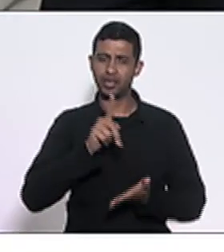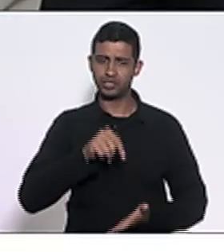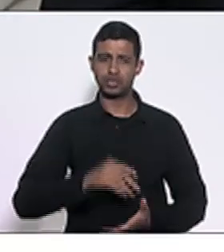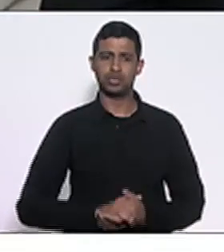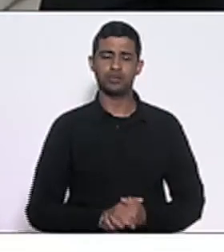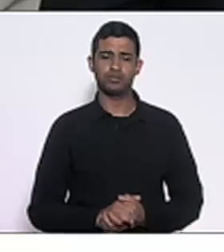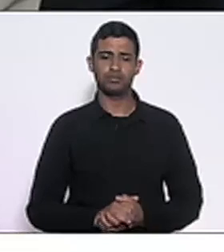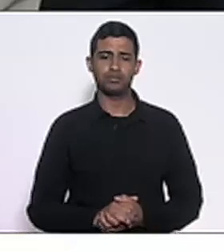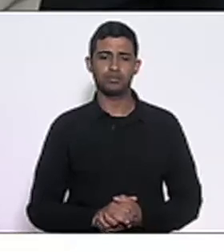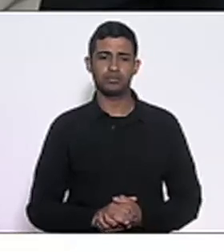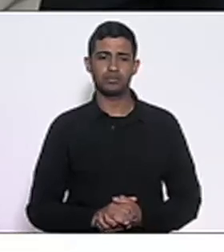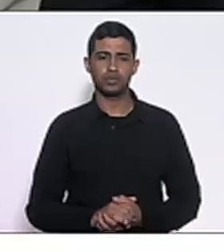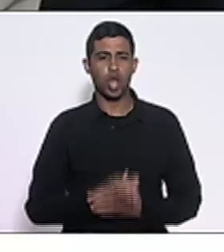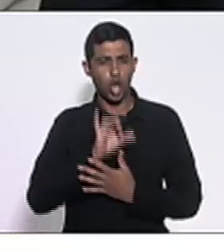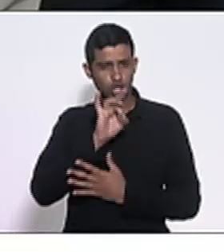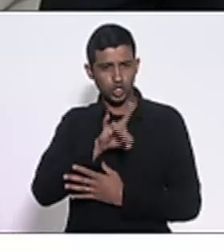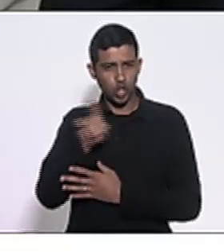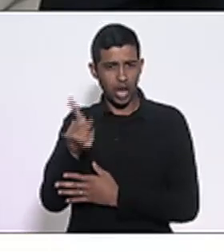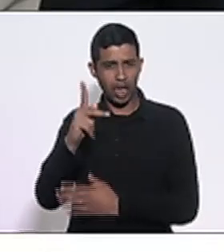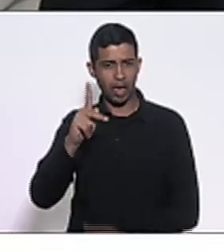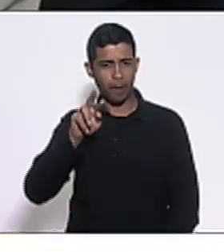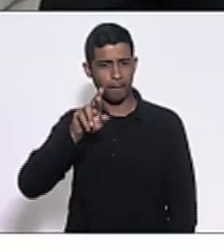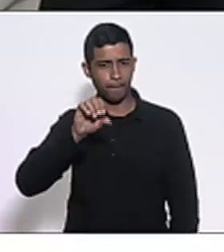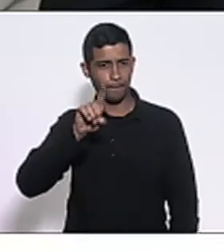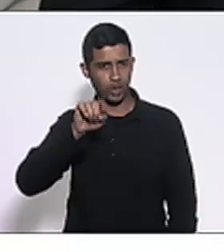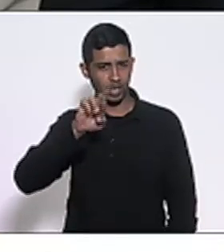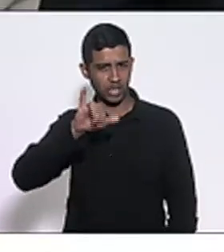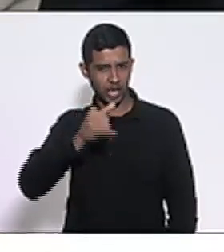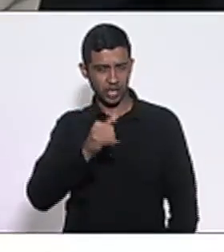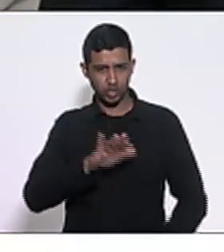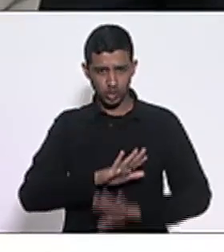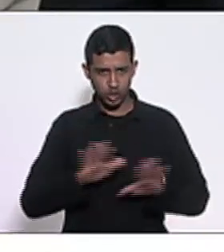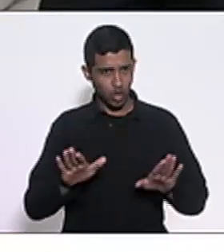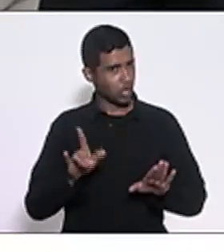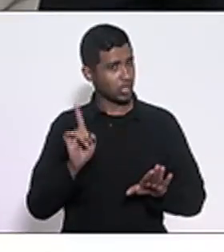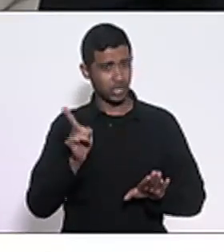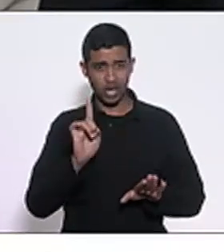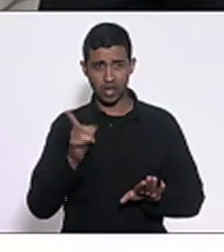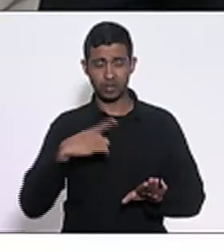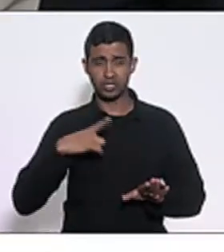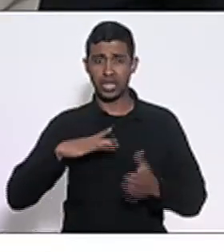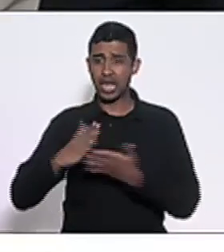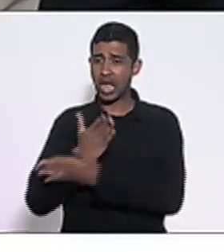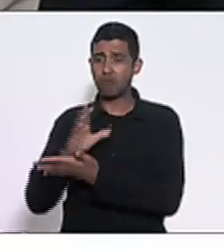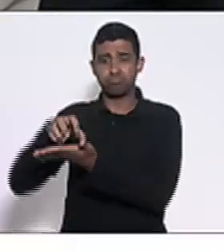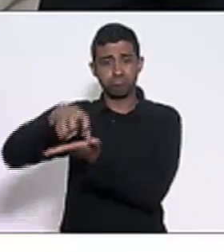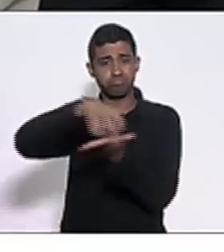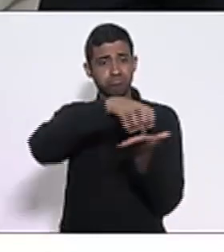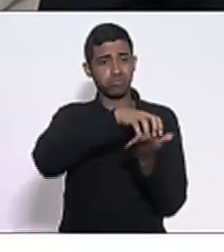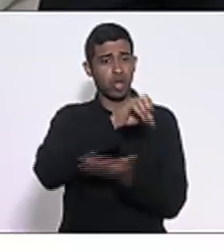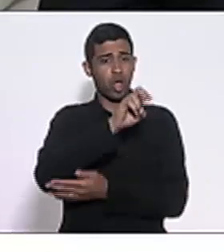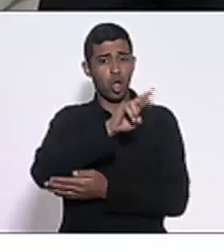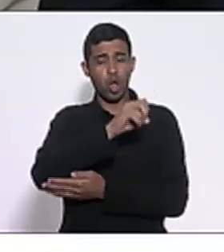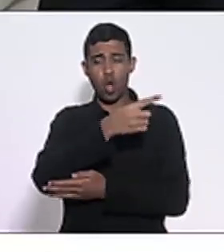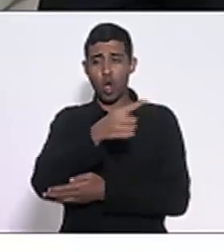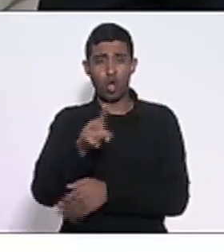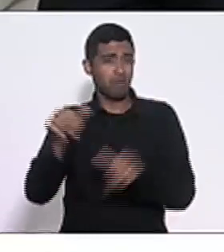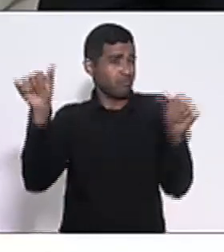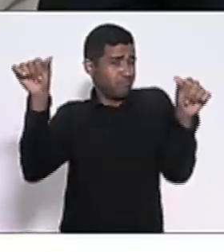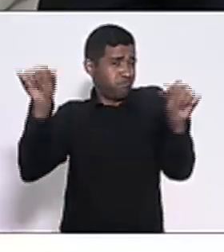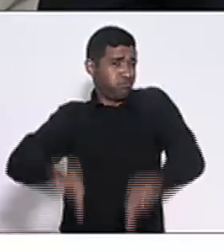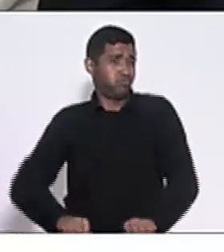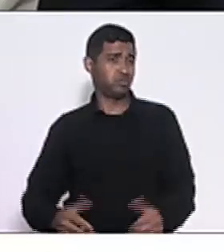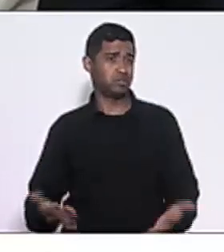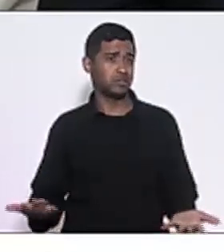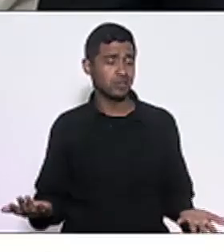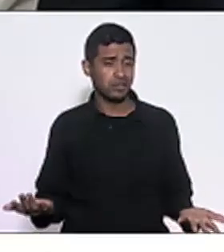Não é só no Prodege, não. Tem órgãos que vivem em situação muito mais,